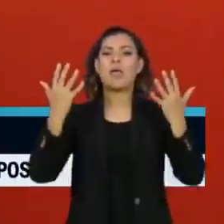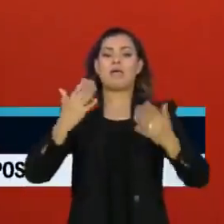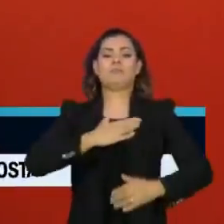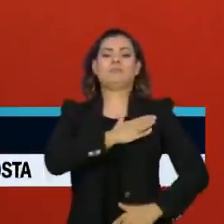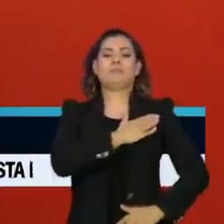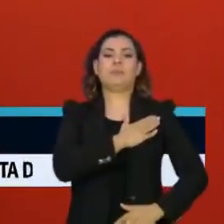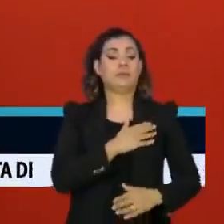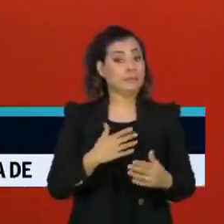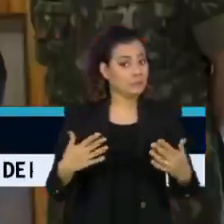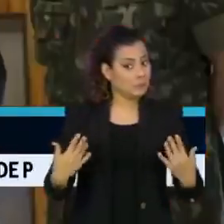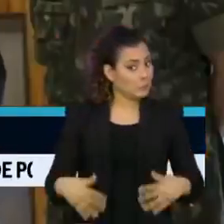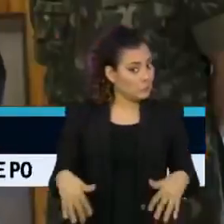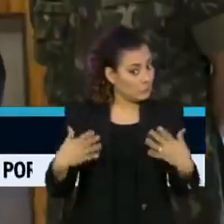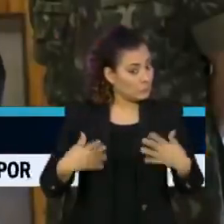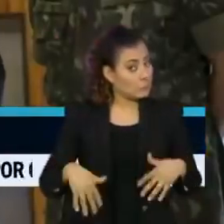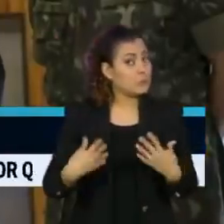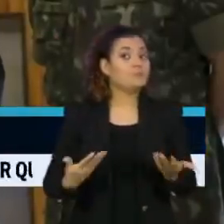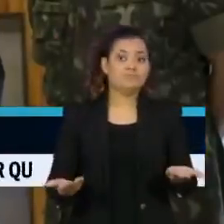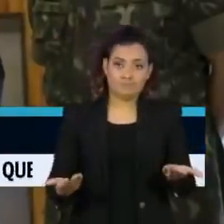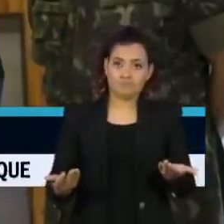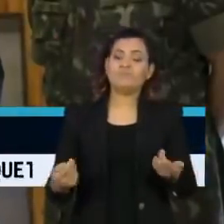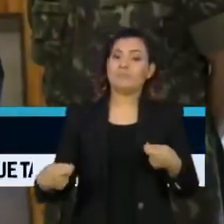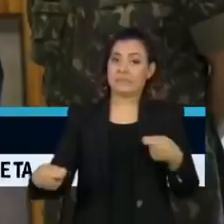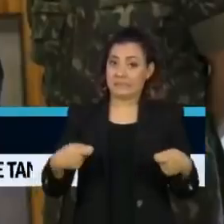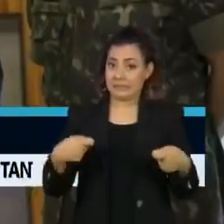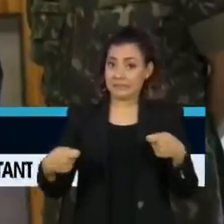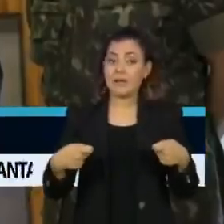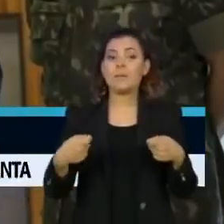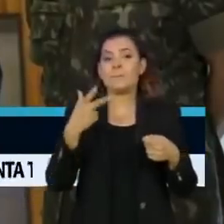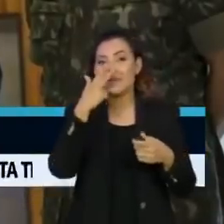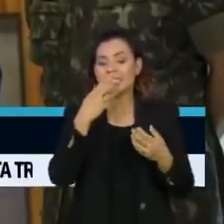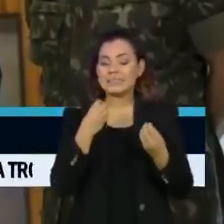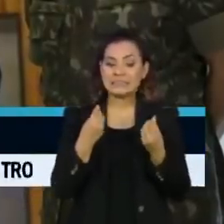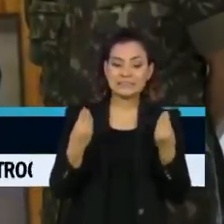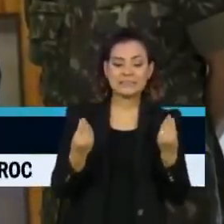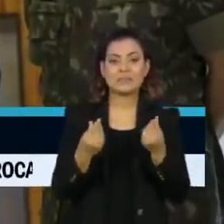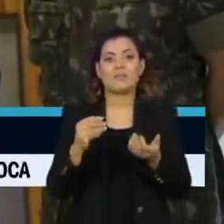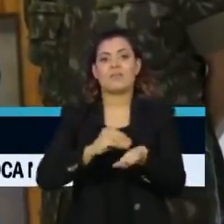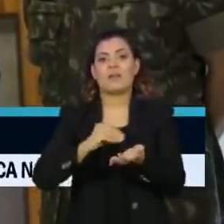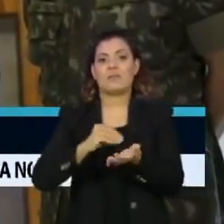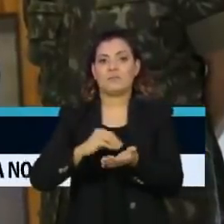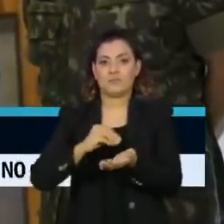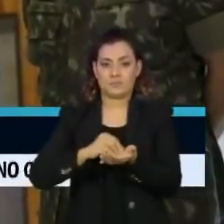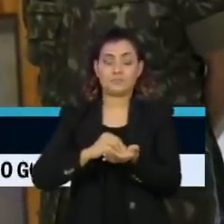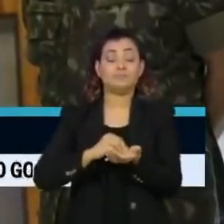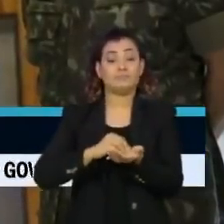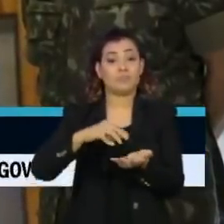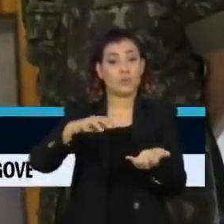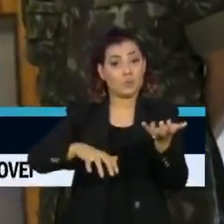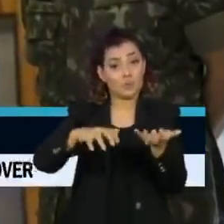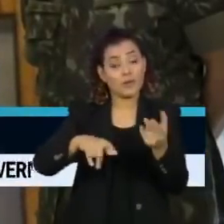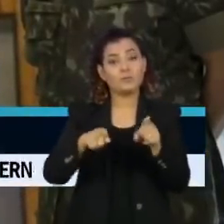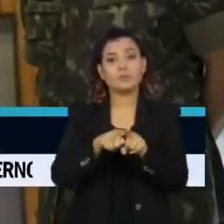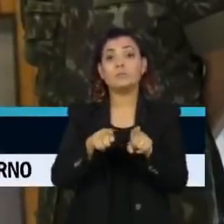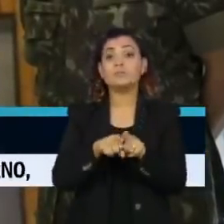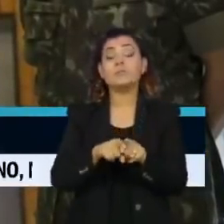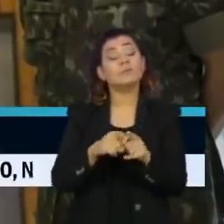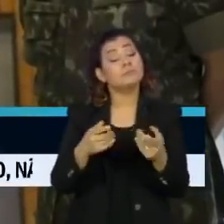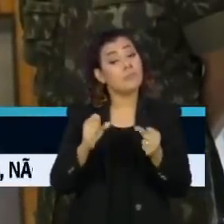data. Isso está causando bastante desassossego no Congresso e no Supremo e pode